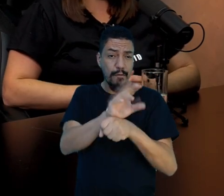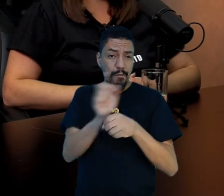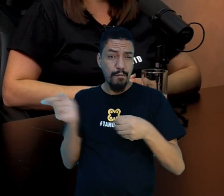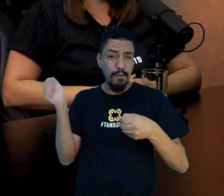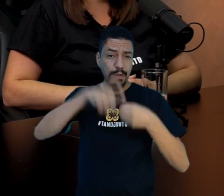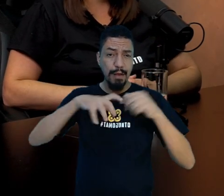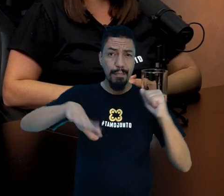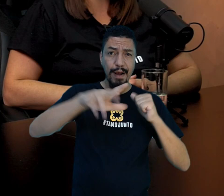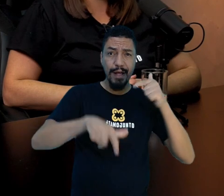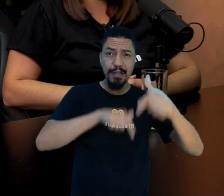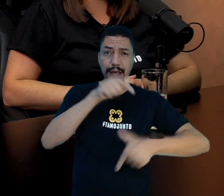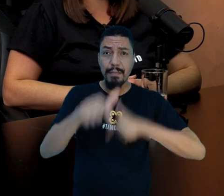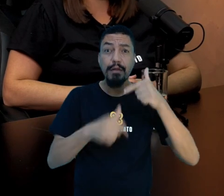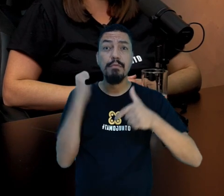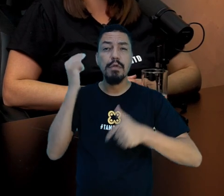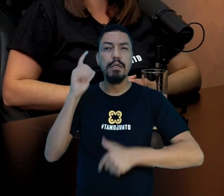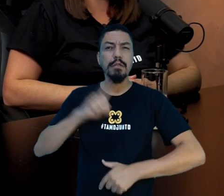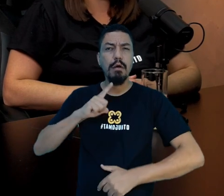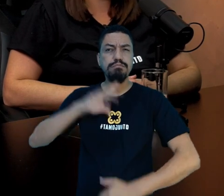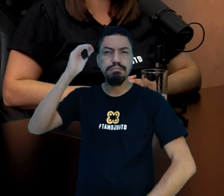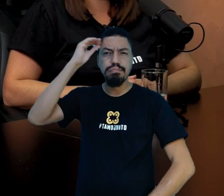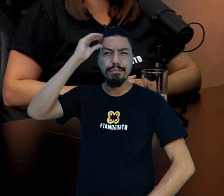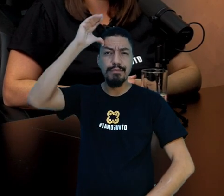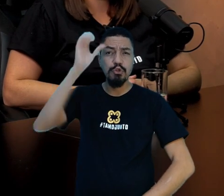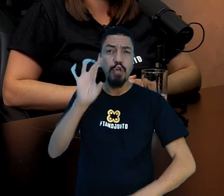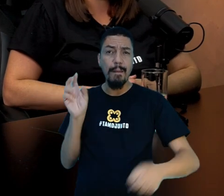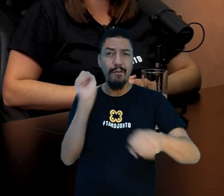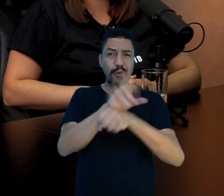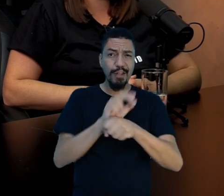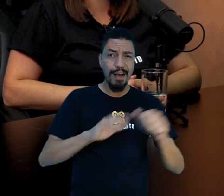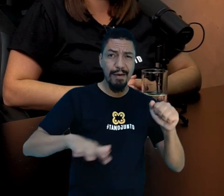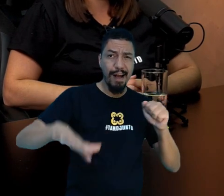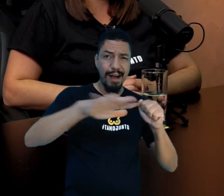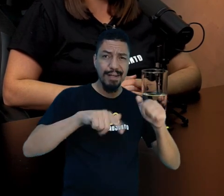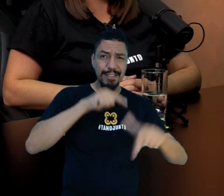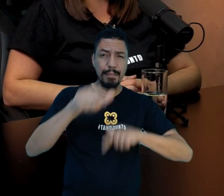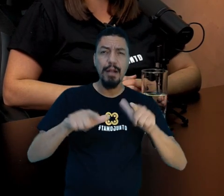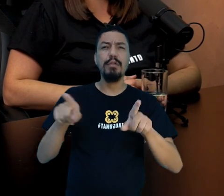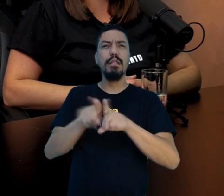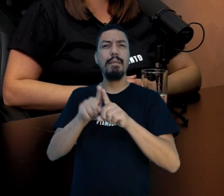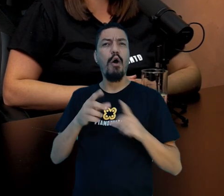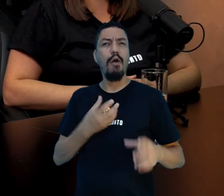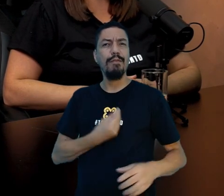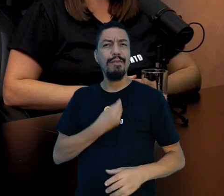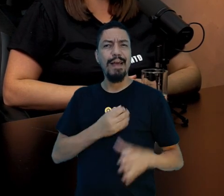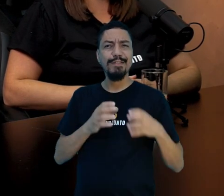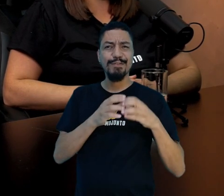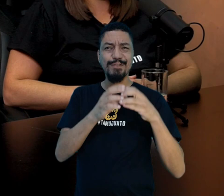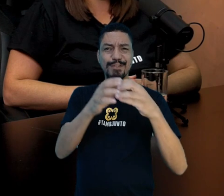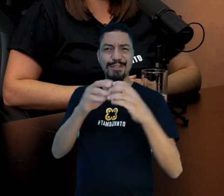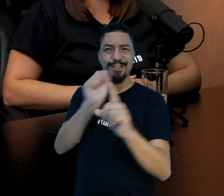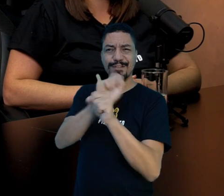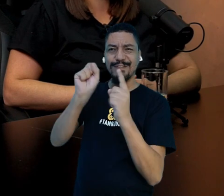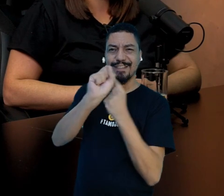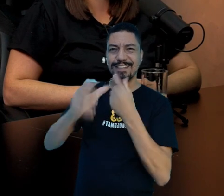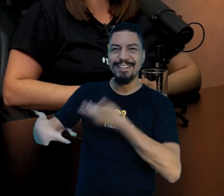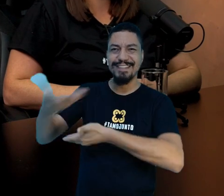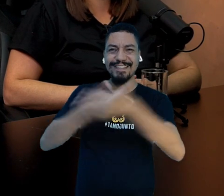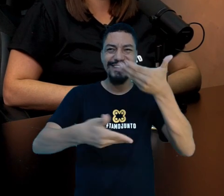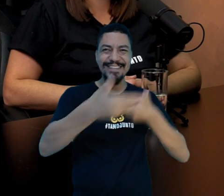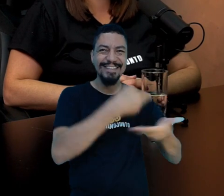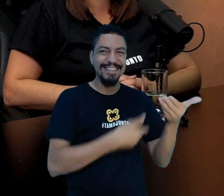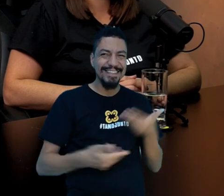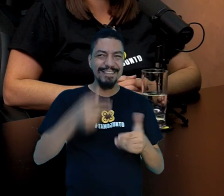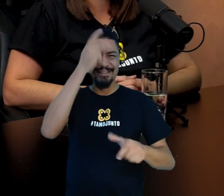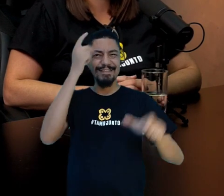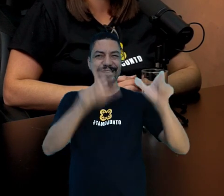faz parte. E é muito importante. Não só para recolocar no mercado de trabalho, mas para convívio social e